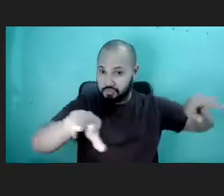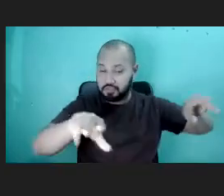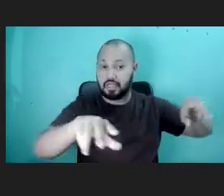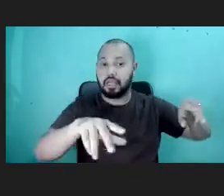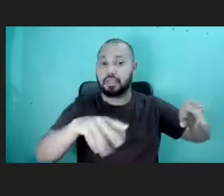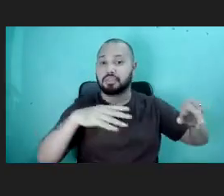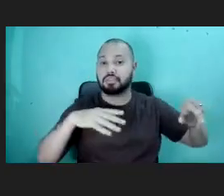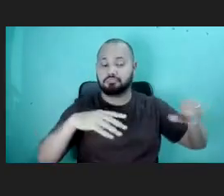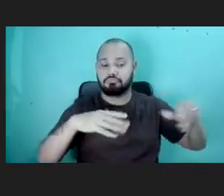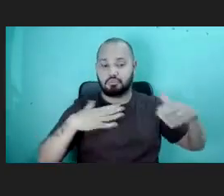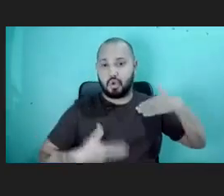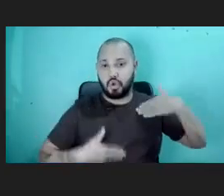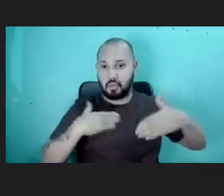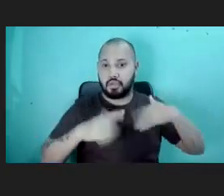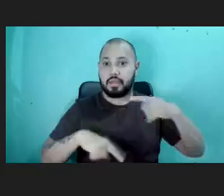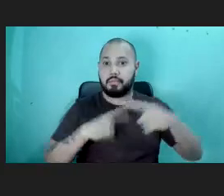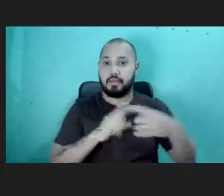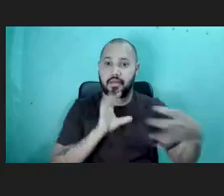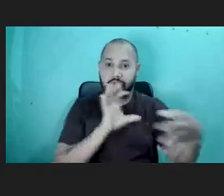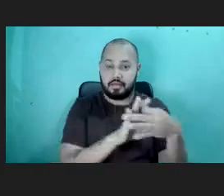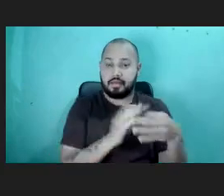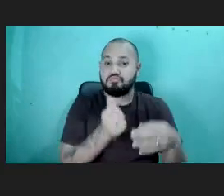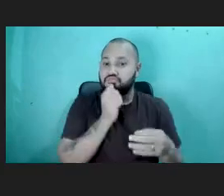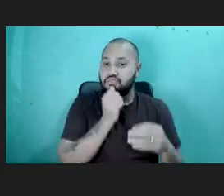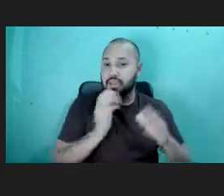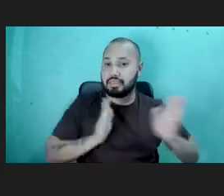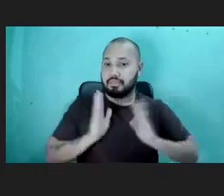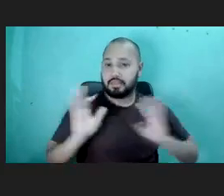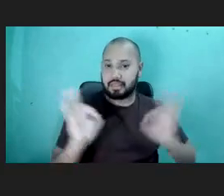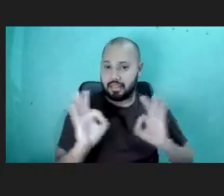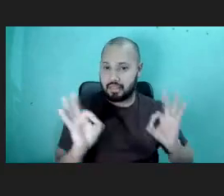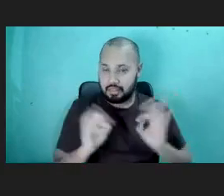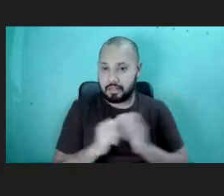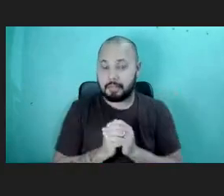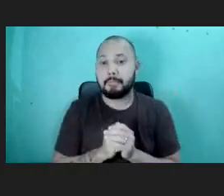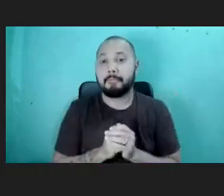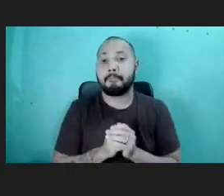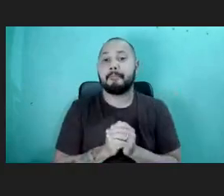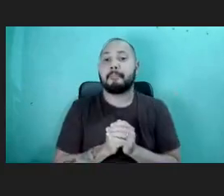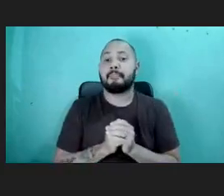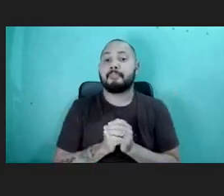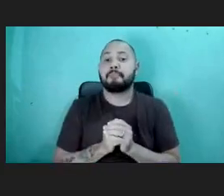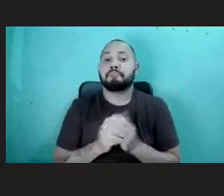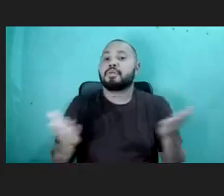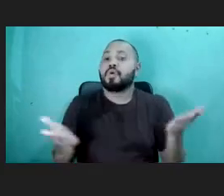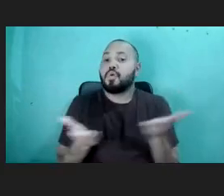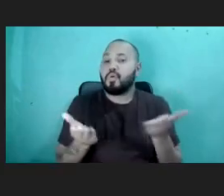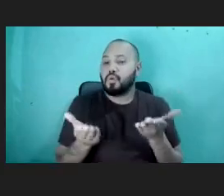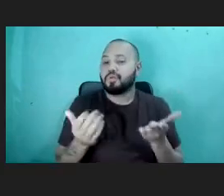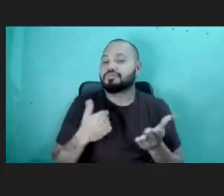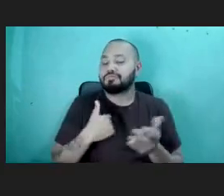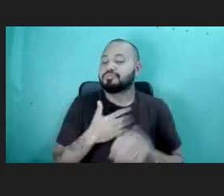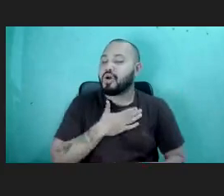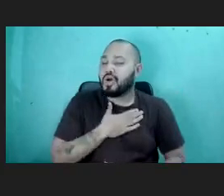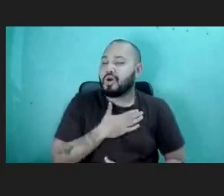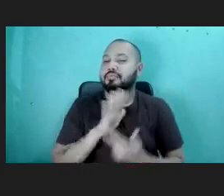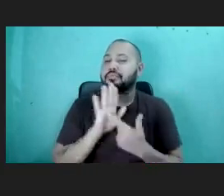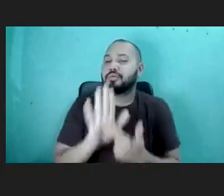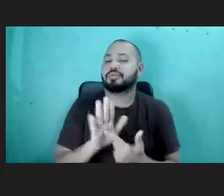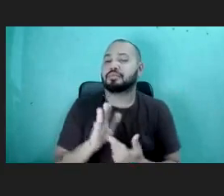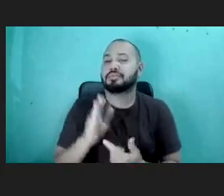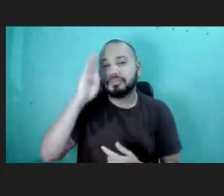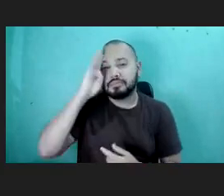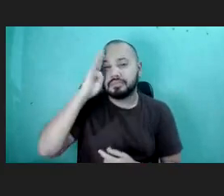que não produzem acessibilidade. Hoje, o que eu gosto de trazer como ênfase dentro de um